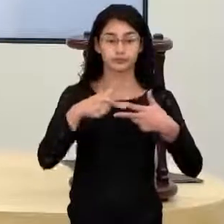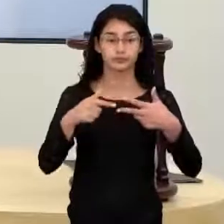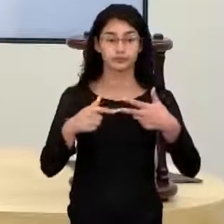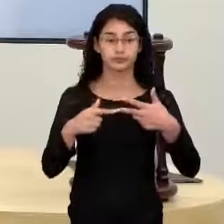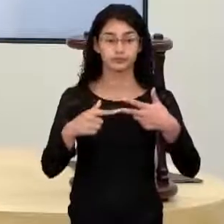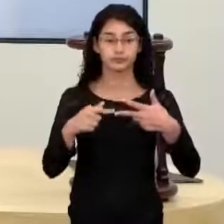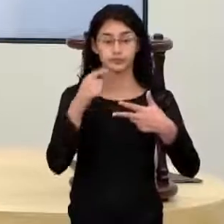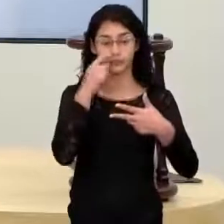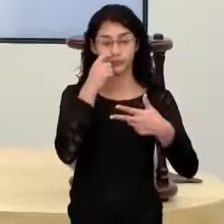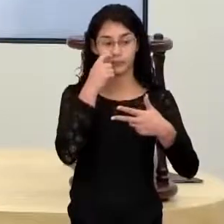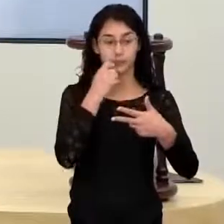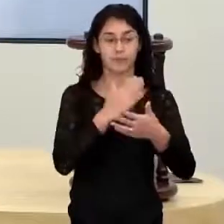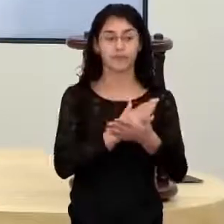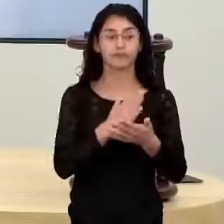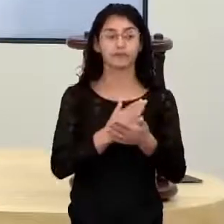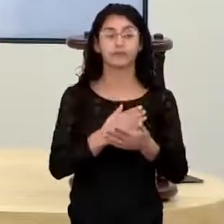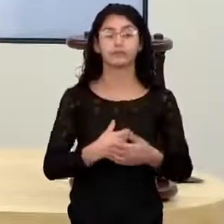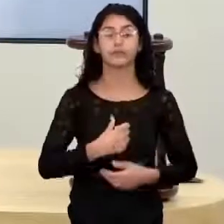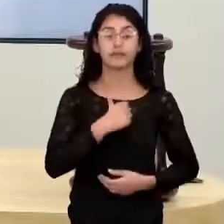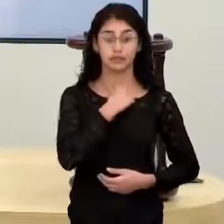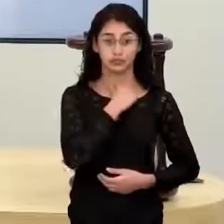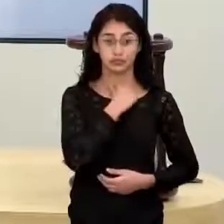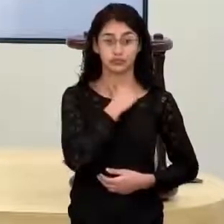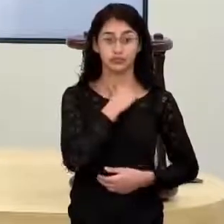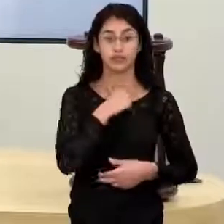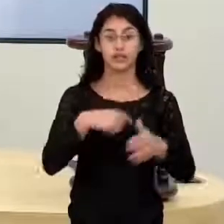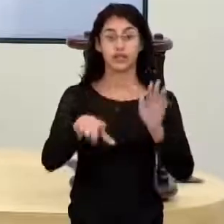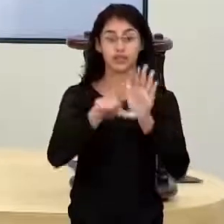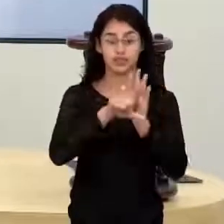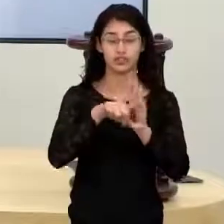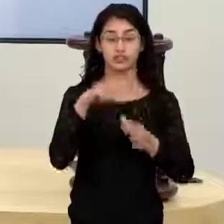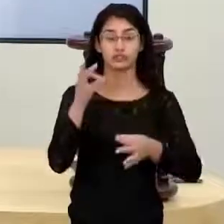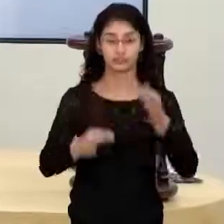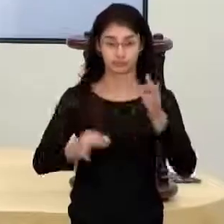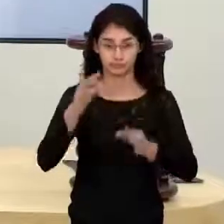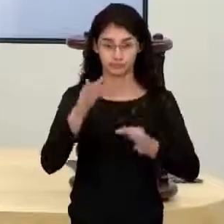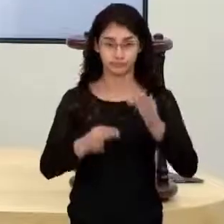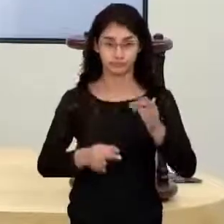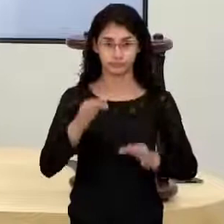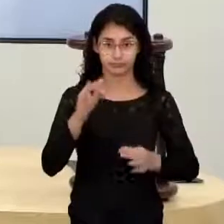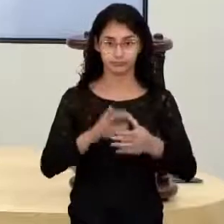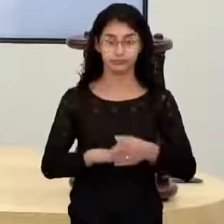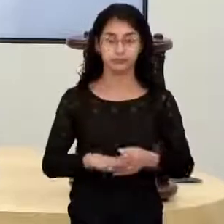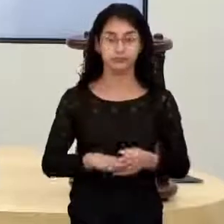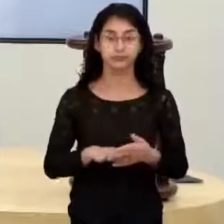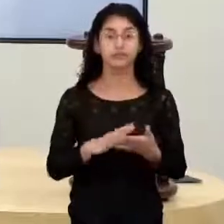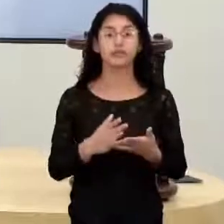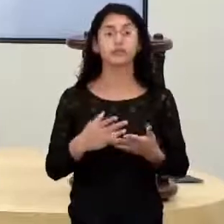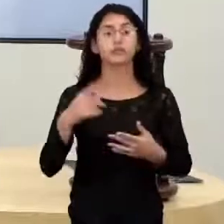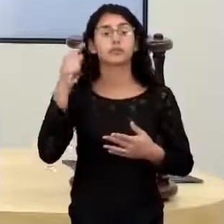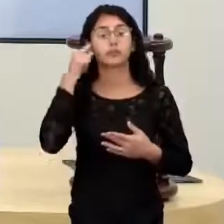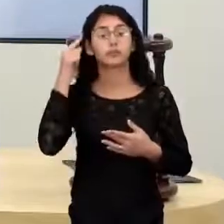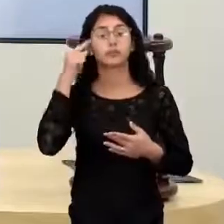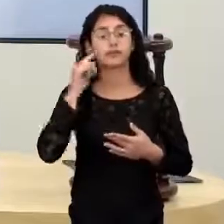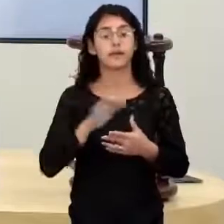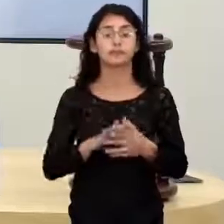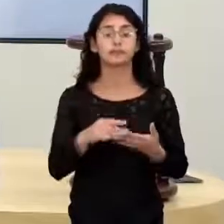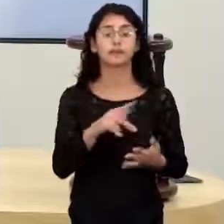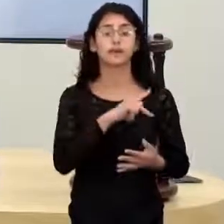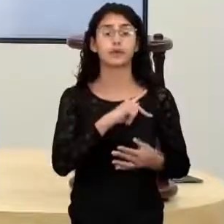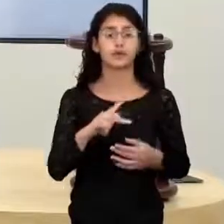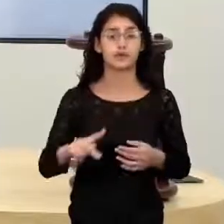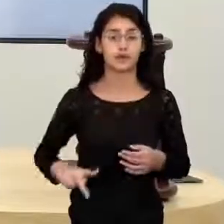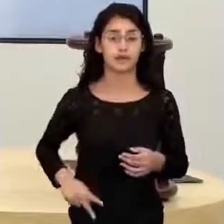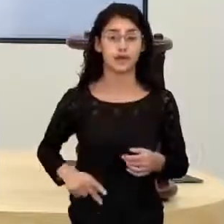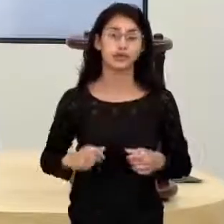né? Executivo, legislativo e judiciário. Então, vamos pensar assim, ó, que o presidente, ele pode